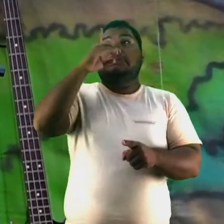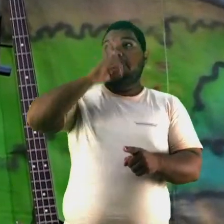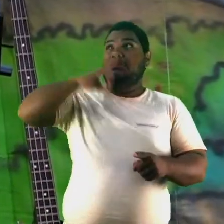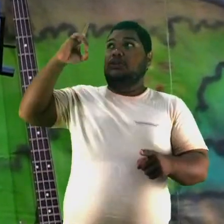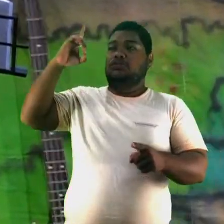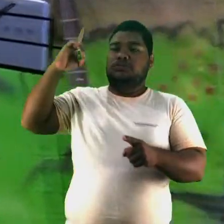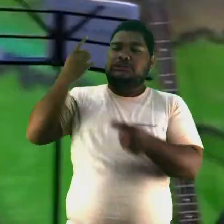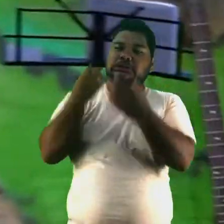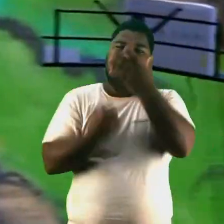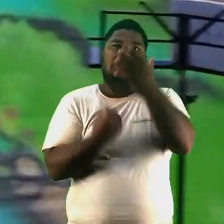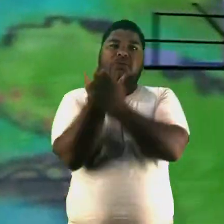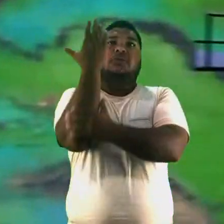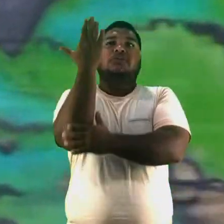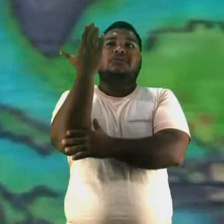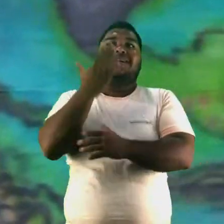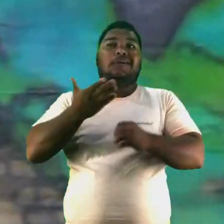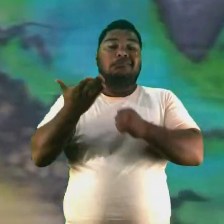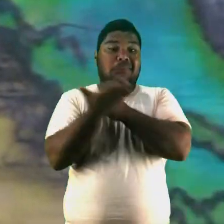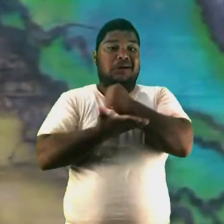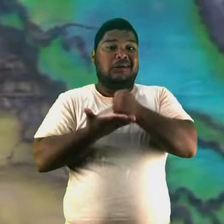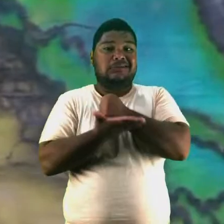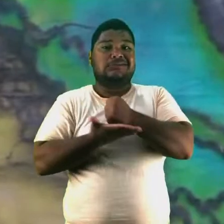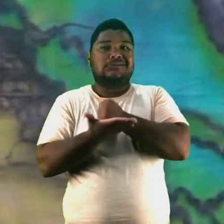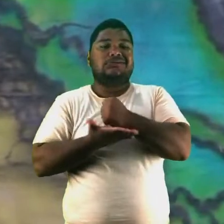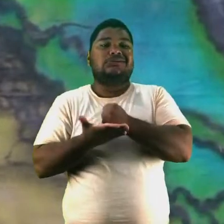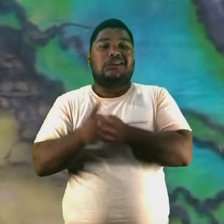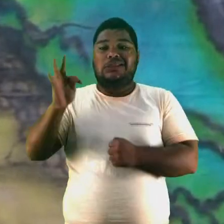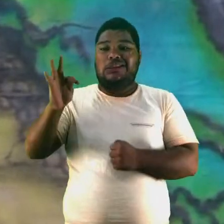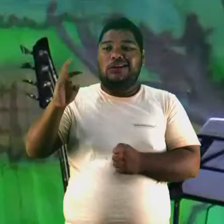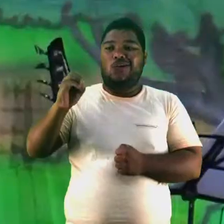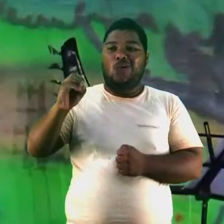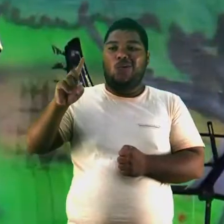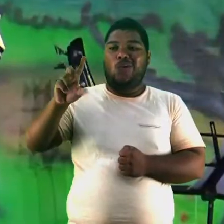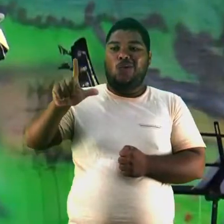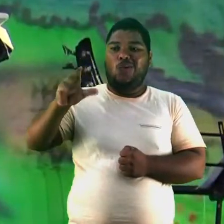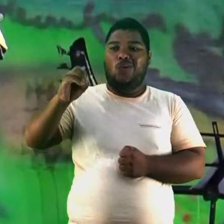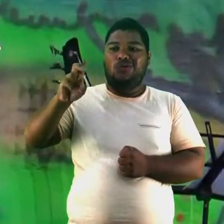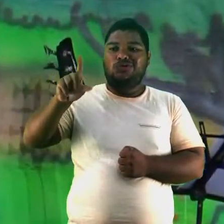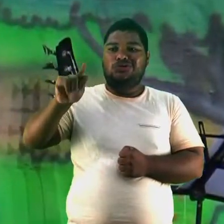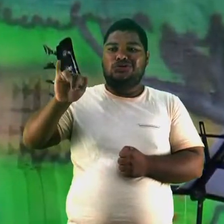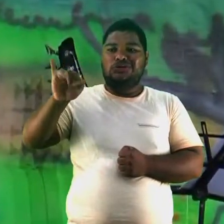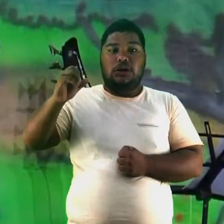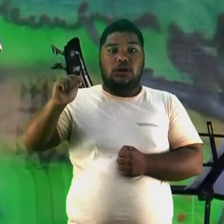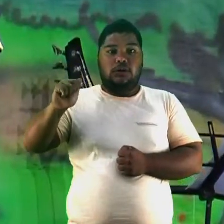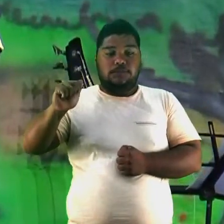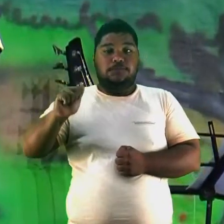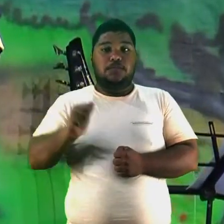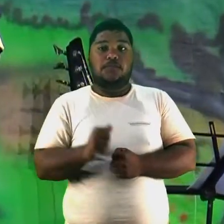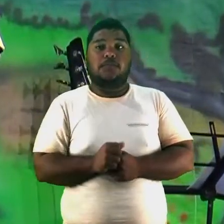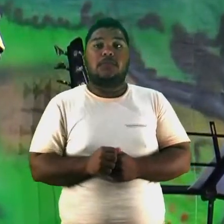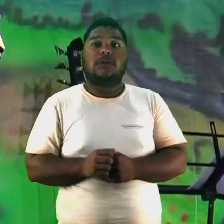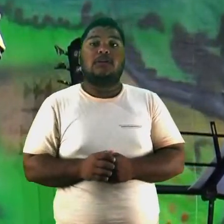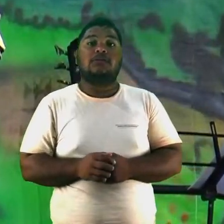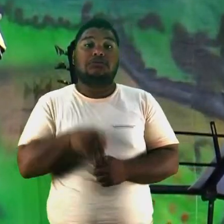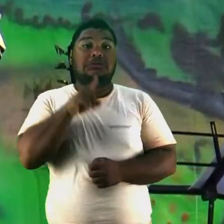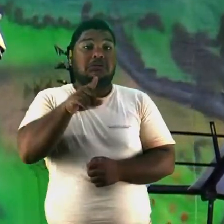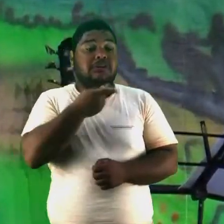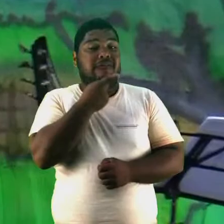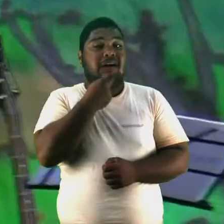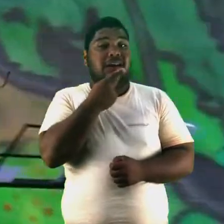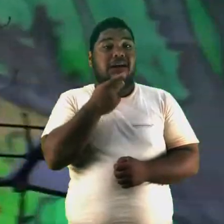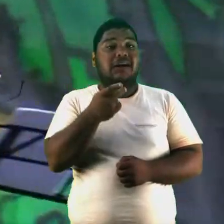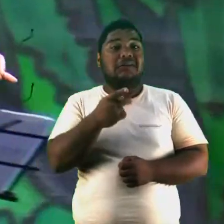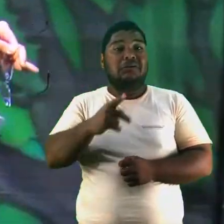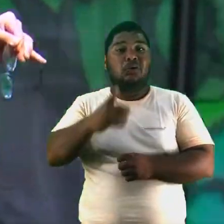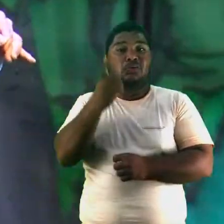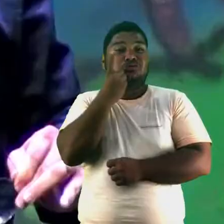a base teológica. Primeiramente vem a criação. E ali não tem mito. Eu já tenho falado isso alguns dias atrás